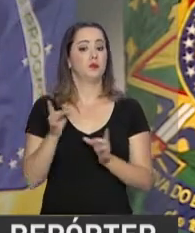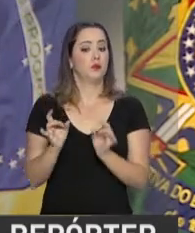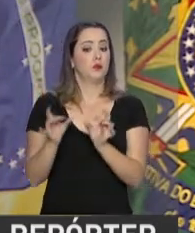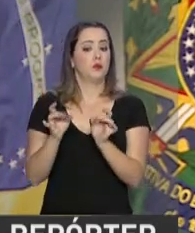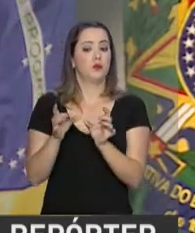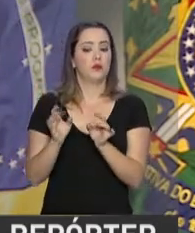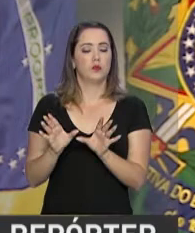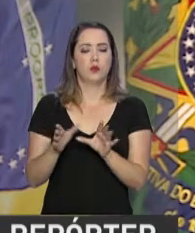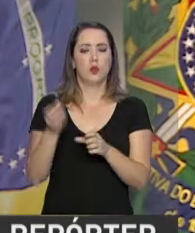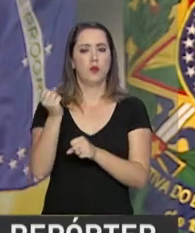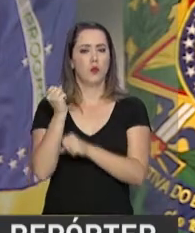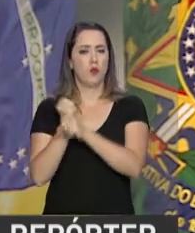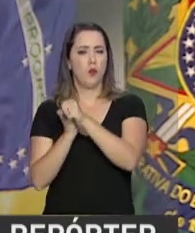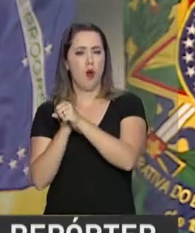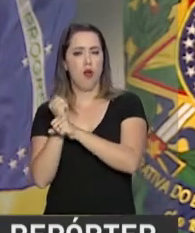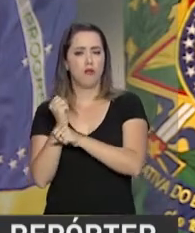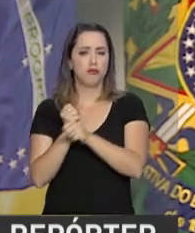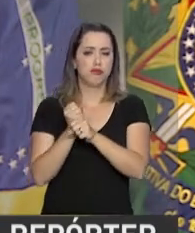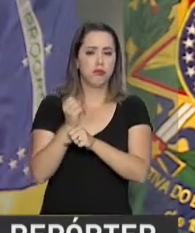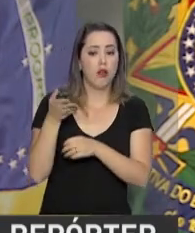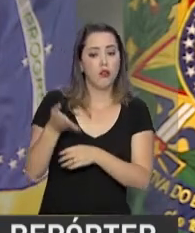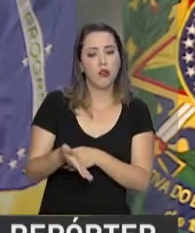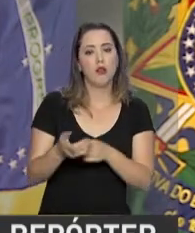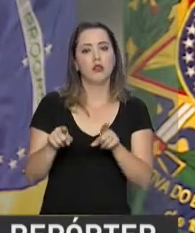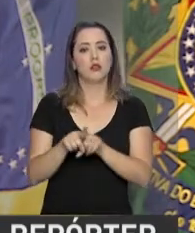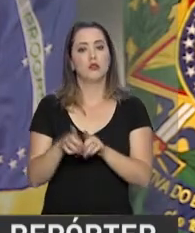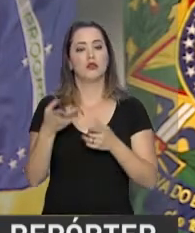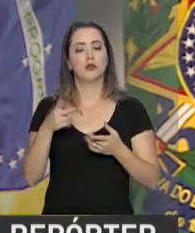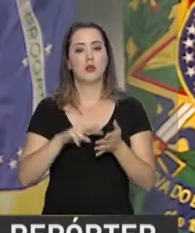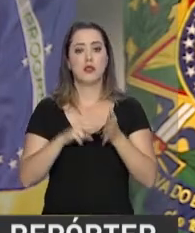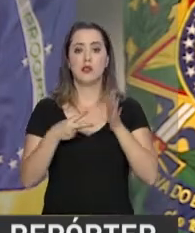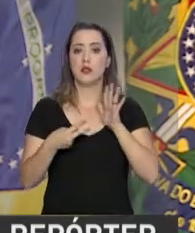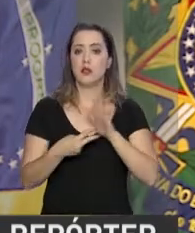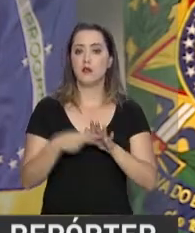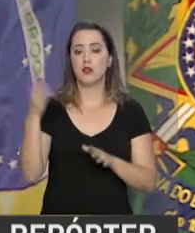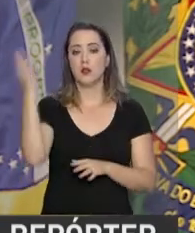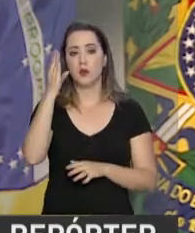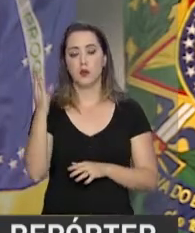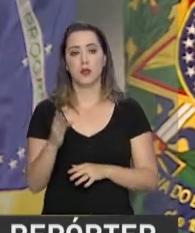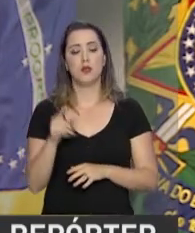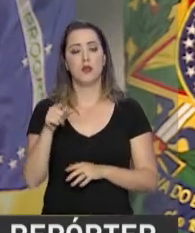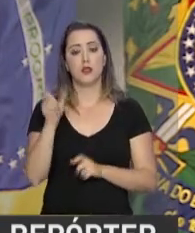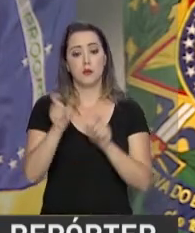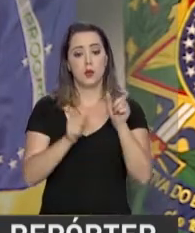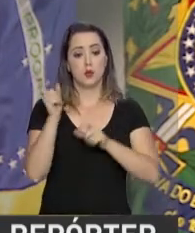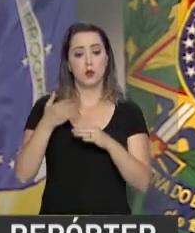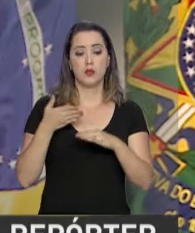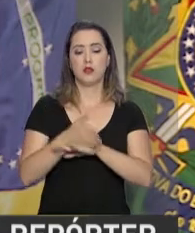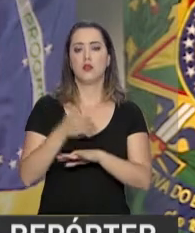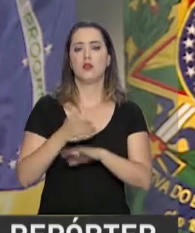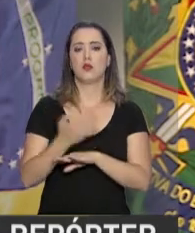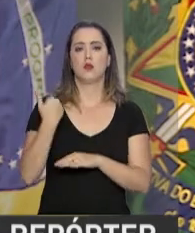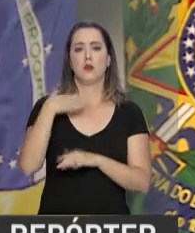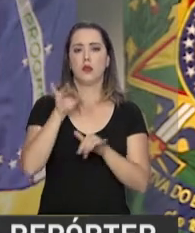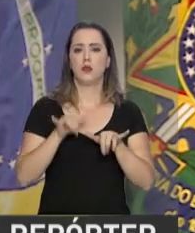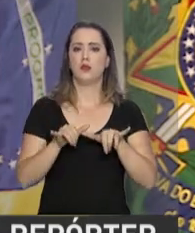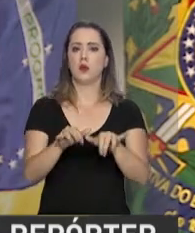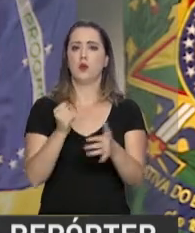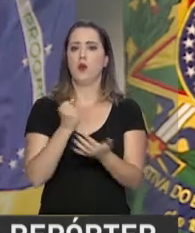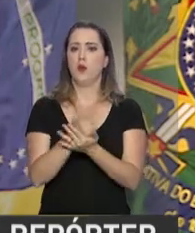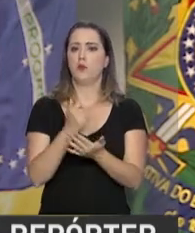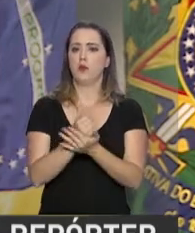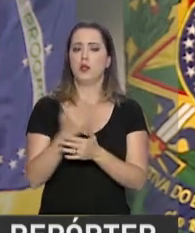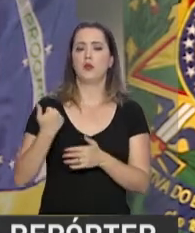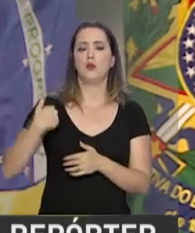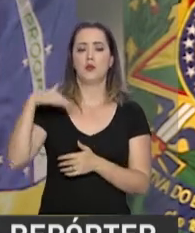entre o ano passado e este ano significando que o brasileiro é brasileira ter ido mais ao supermercado e consumindo mais do